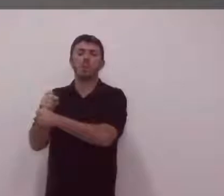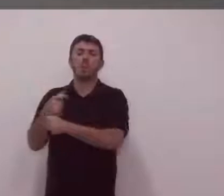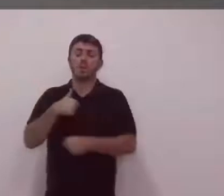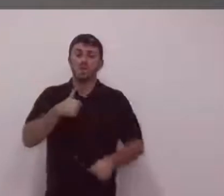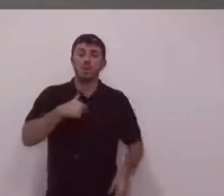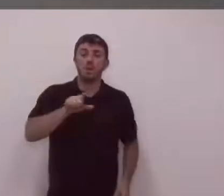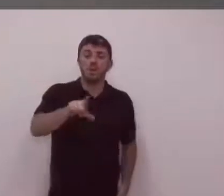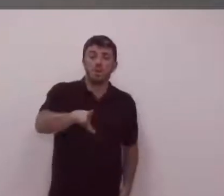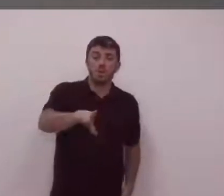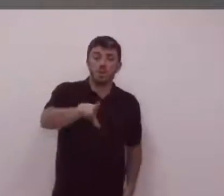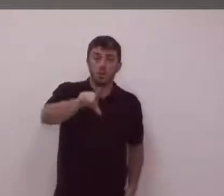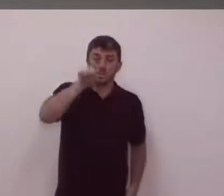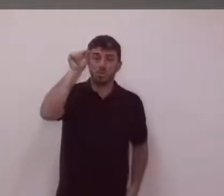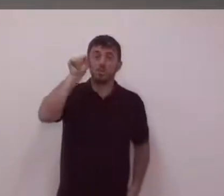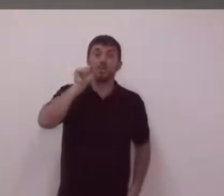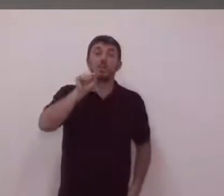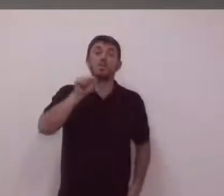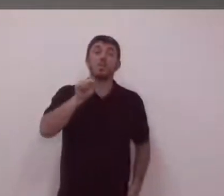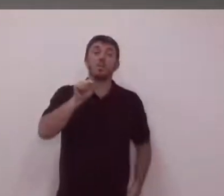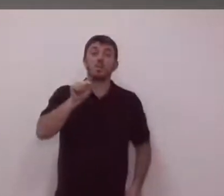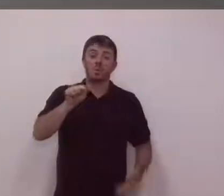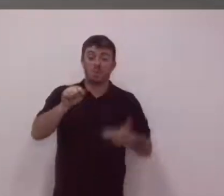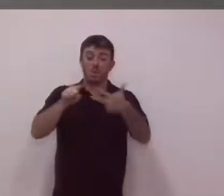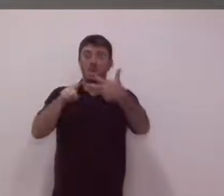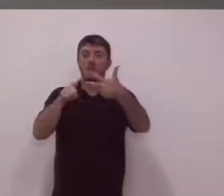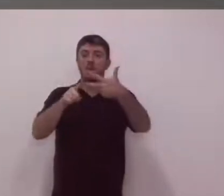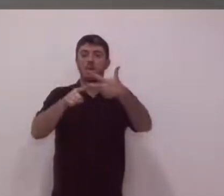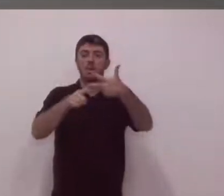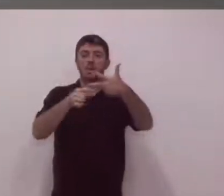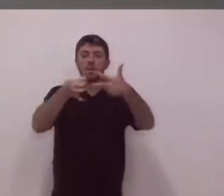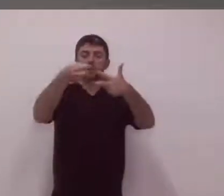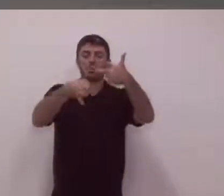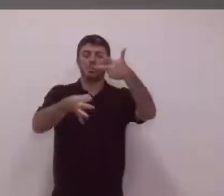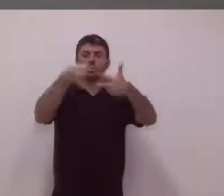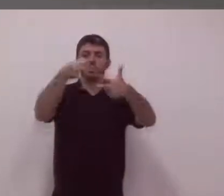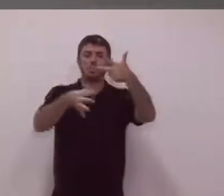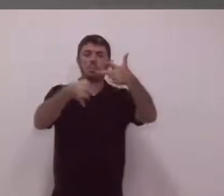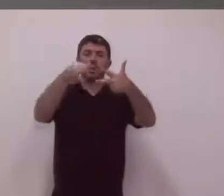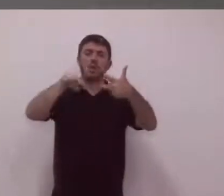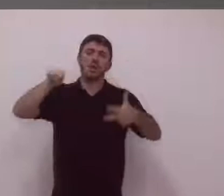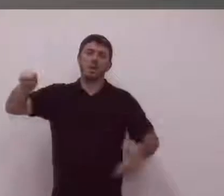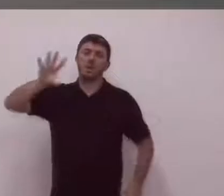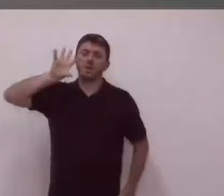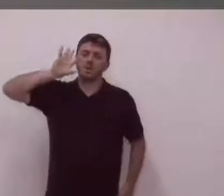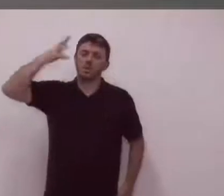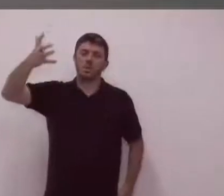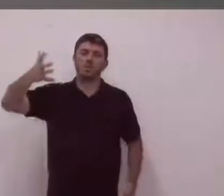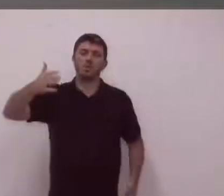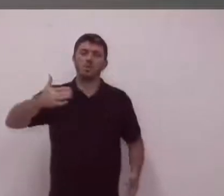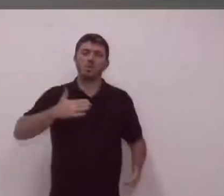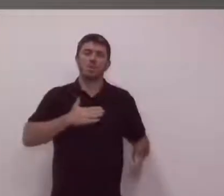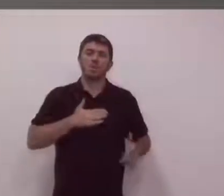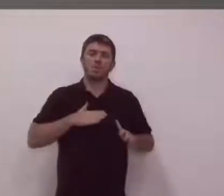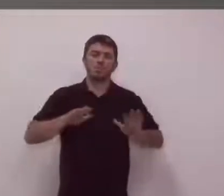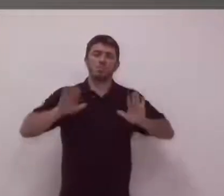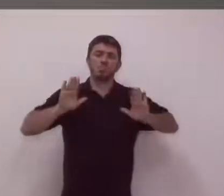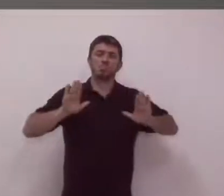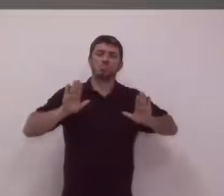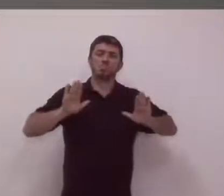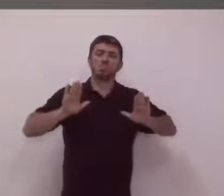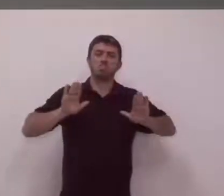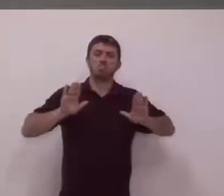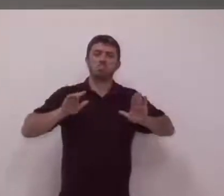apontar lá essa ação civil pública no Ministério Público e aqui politicamente até pelo tempo que nós estamos eu prefiro manter